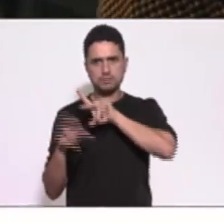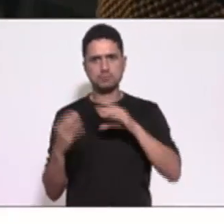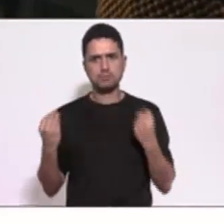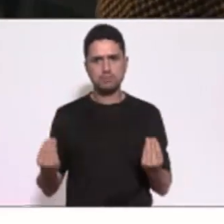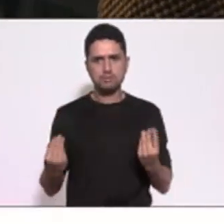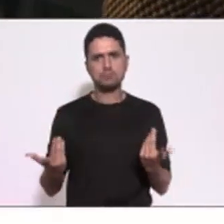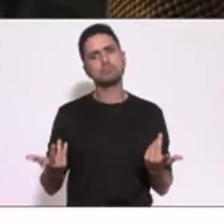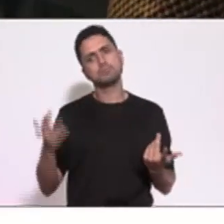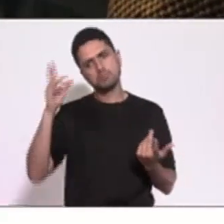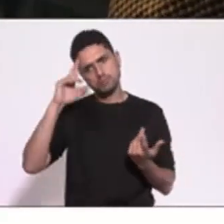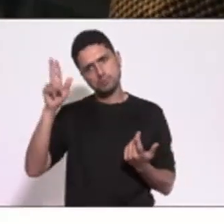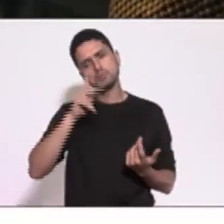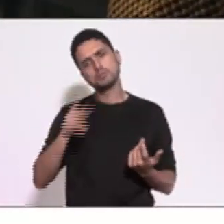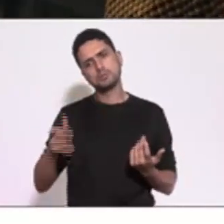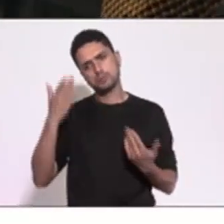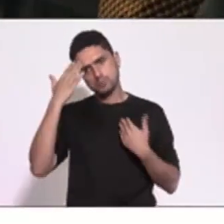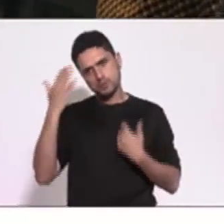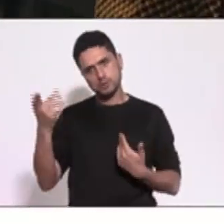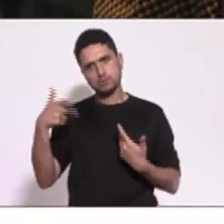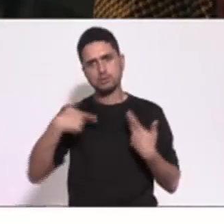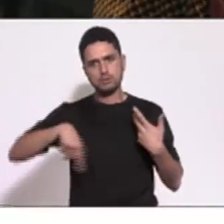presidente, agradecer a aprovação